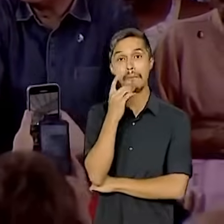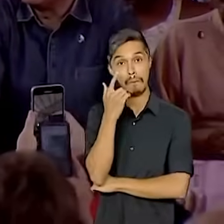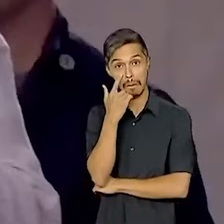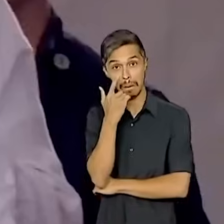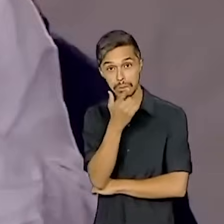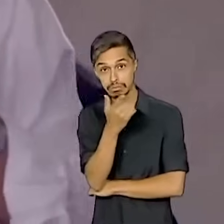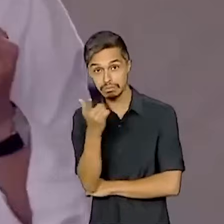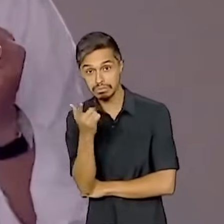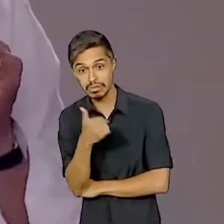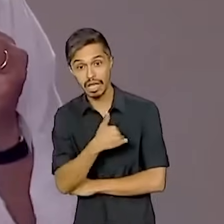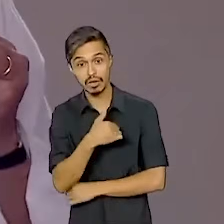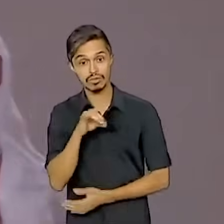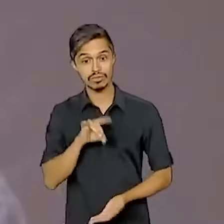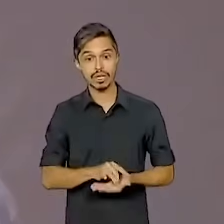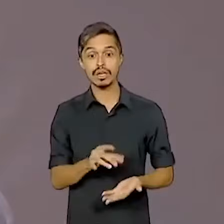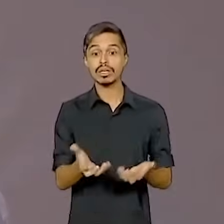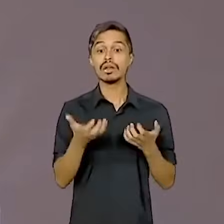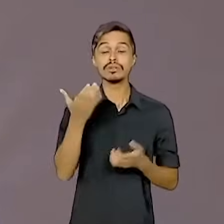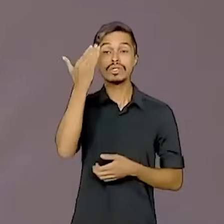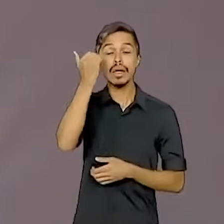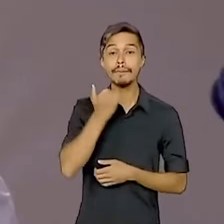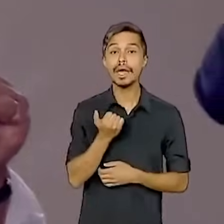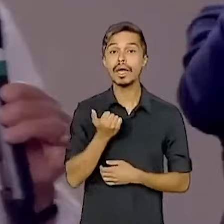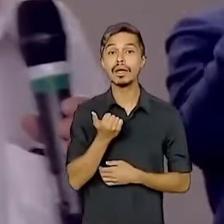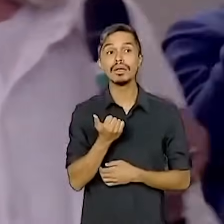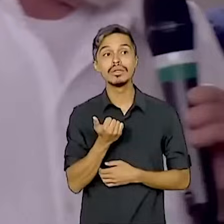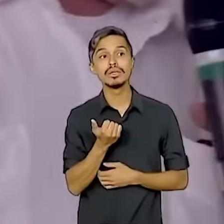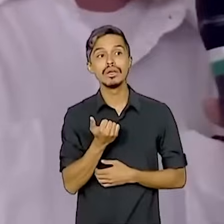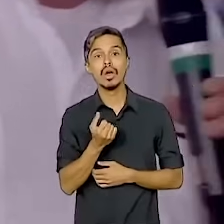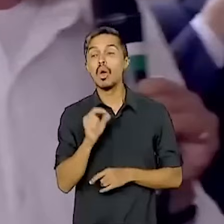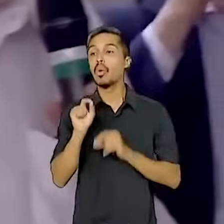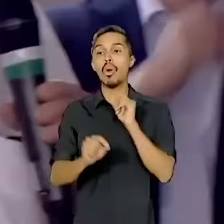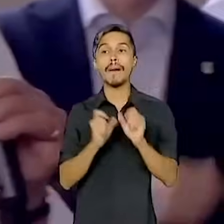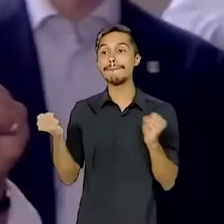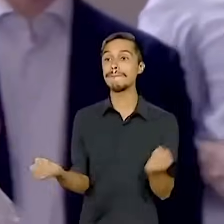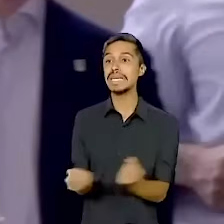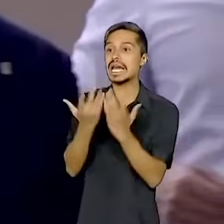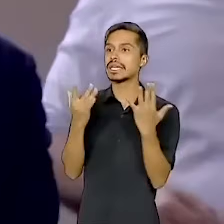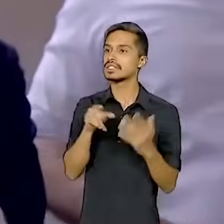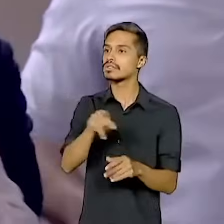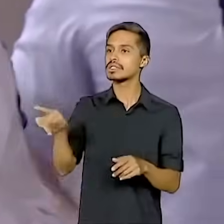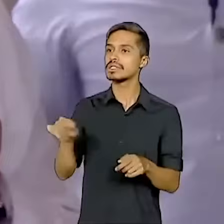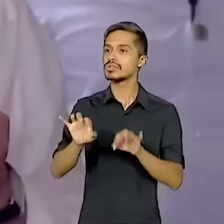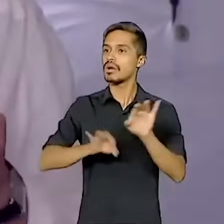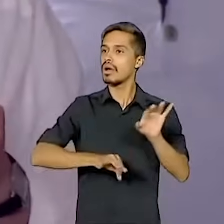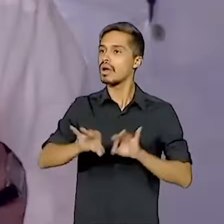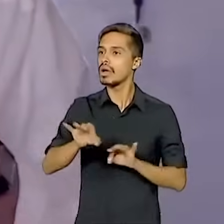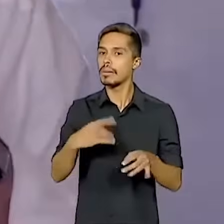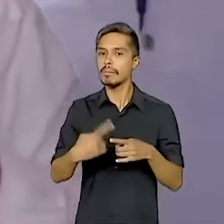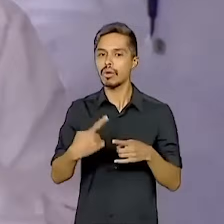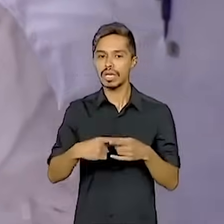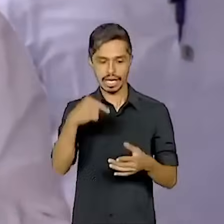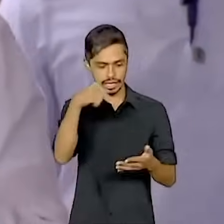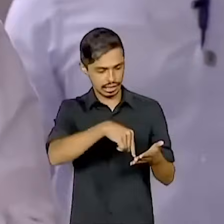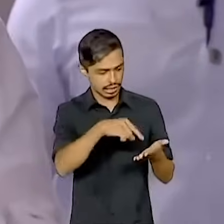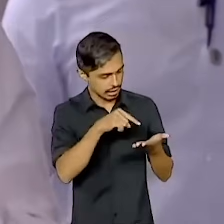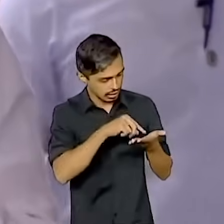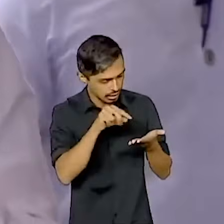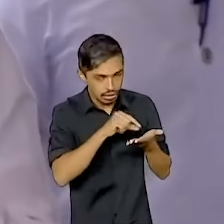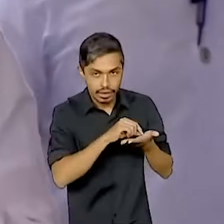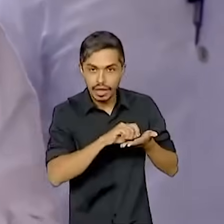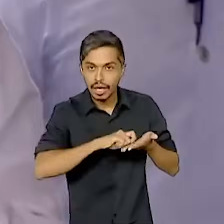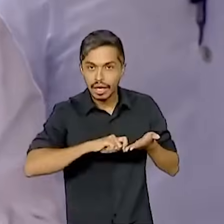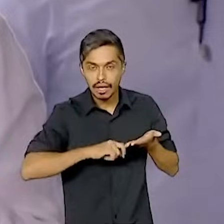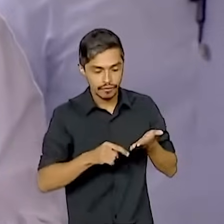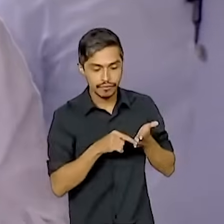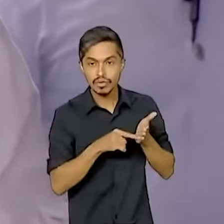sinceramente, eu quero saber qual é o milagre que vocês fizeram. Porque aqui está dizendo